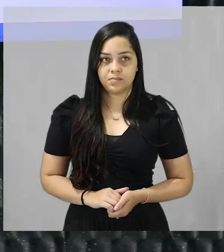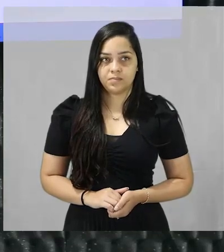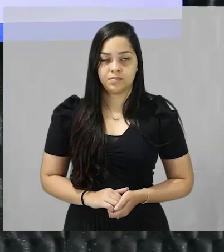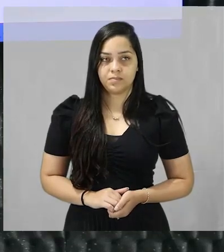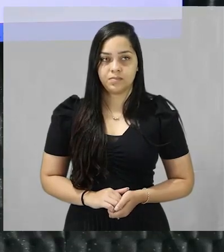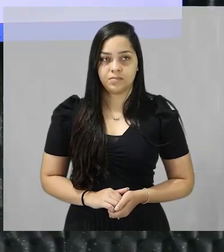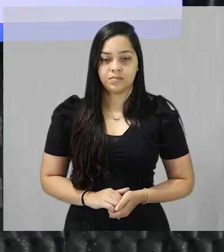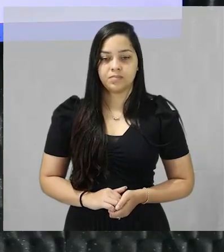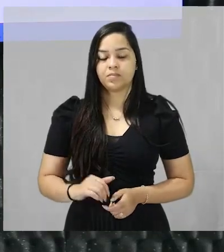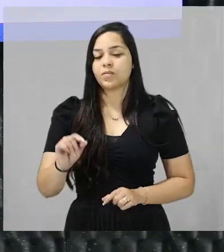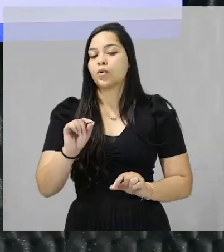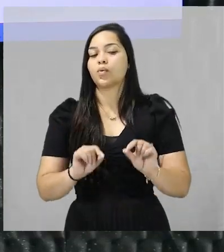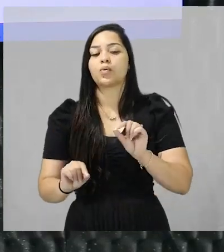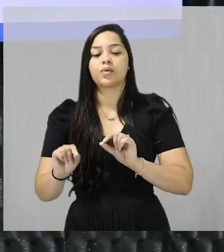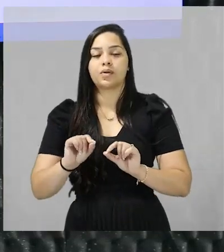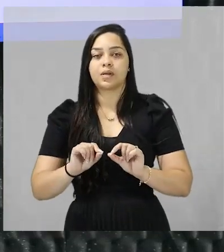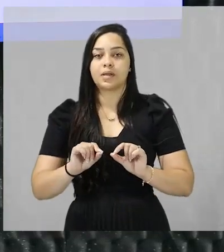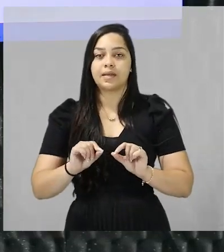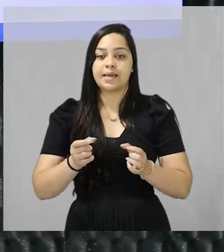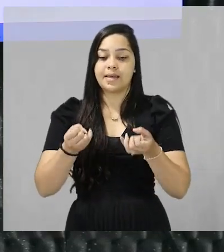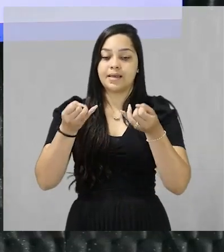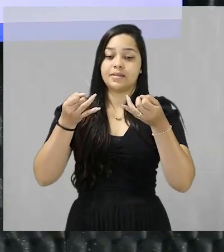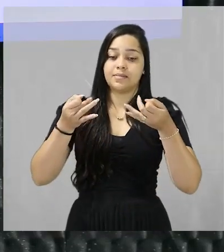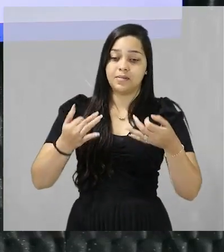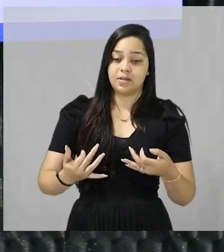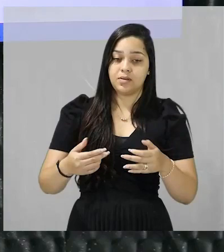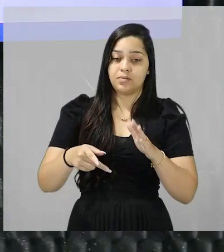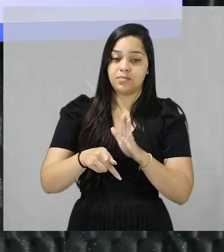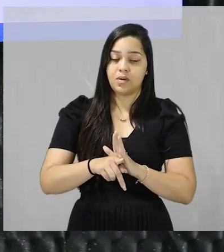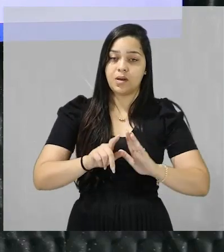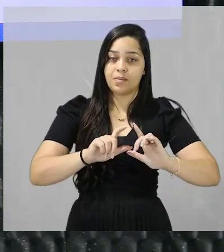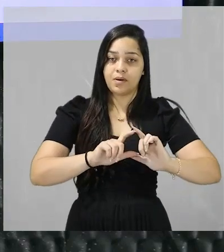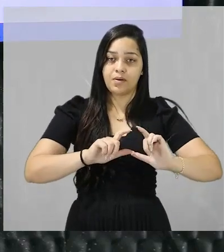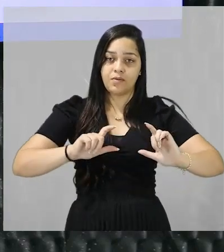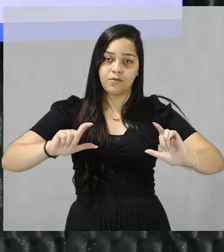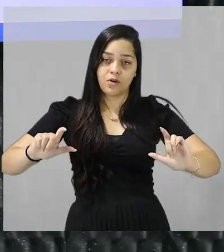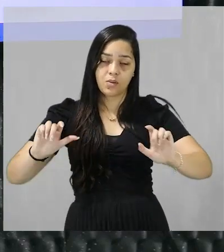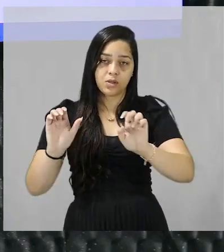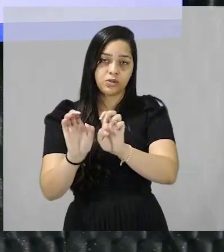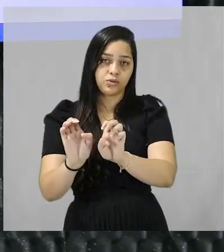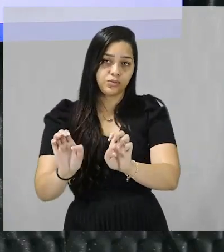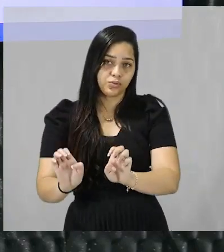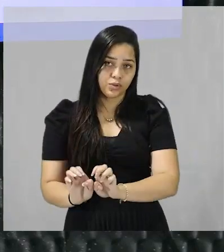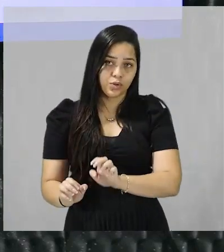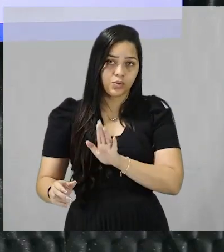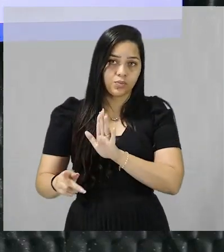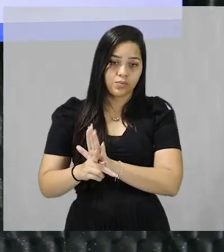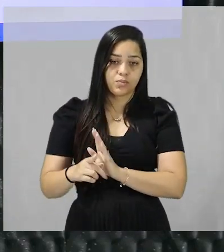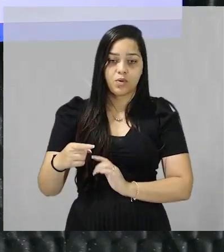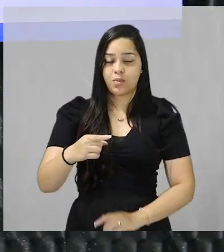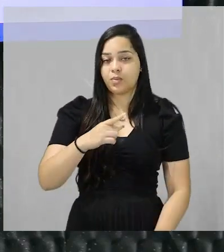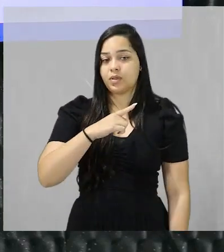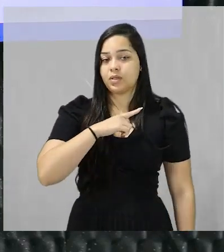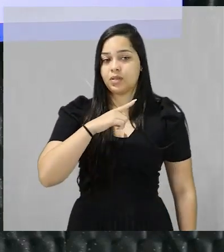a questão está aqui nos dando essa fórmula estrutural desse composto,